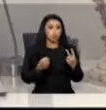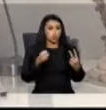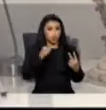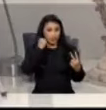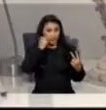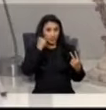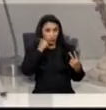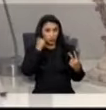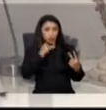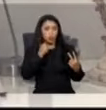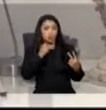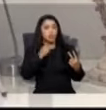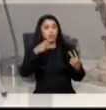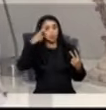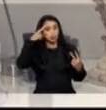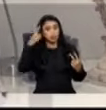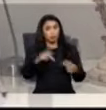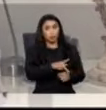do Senado